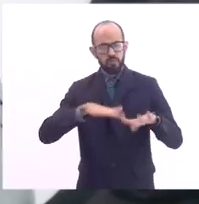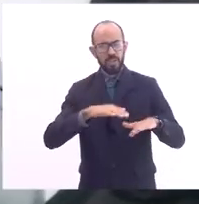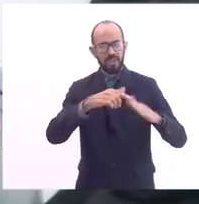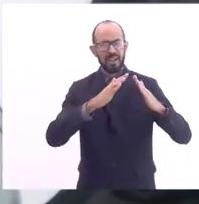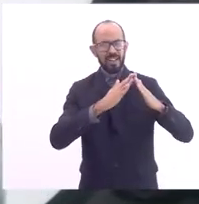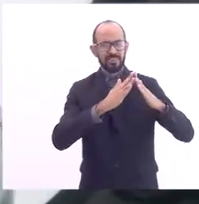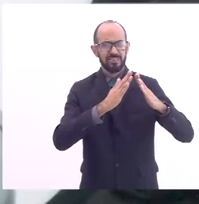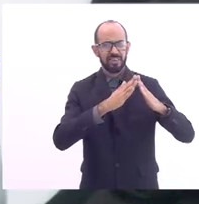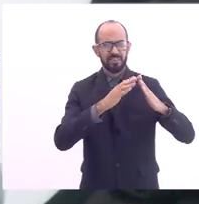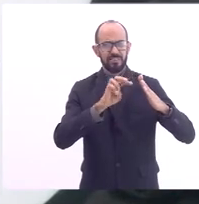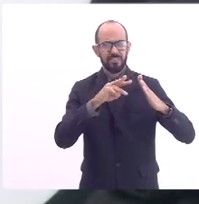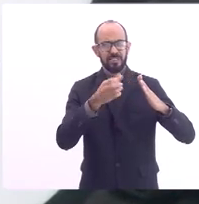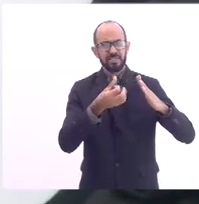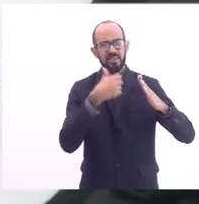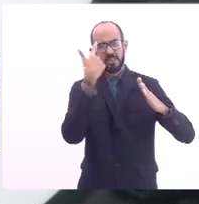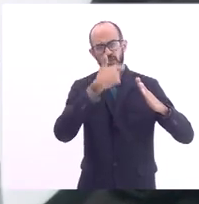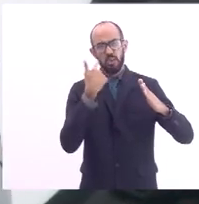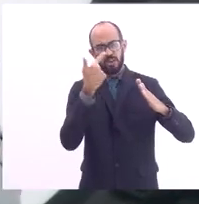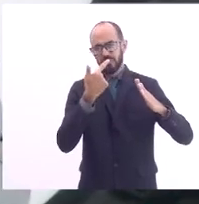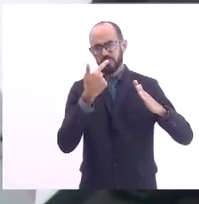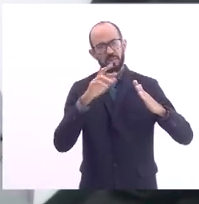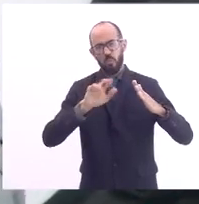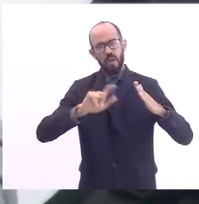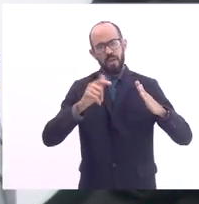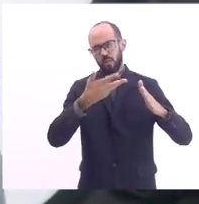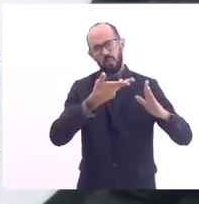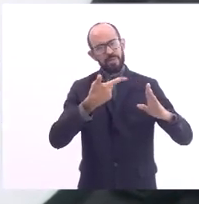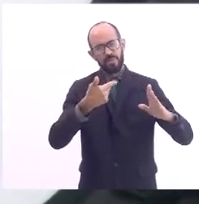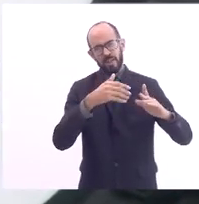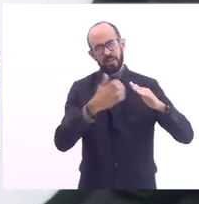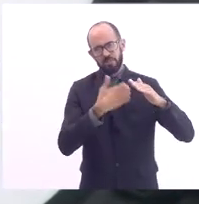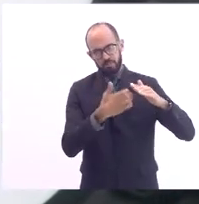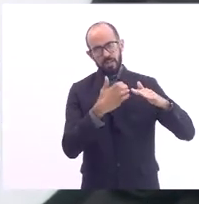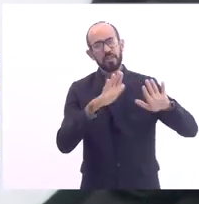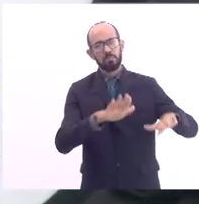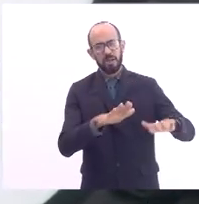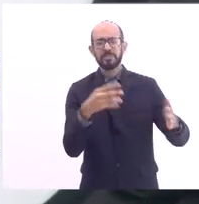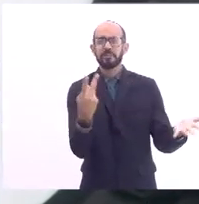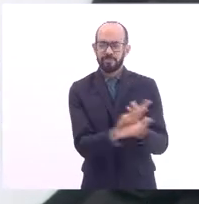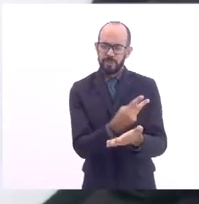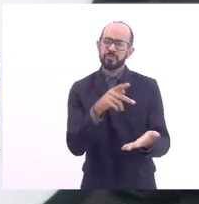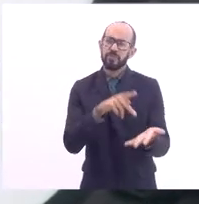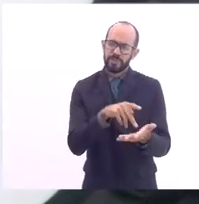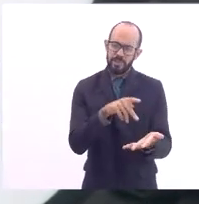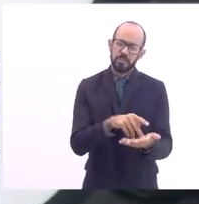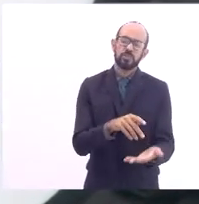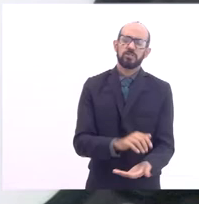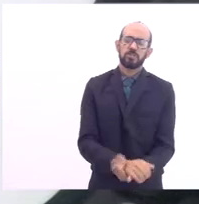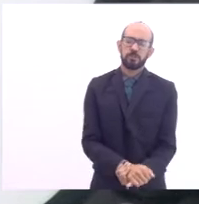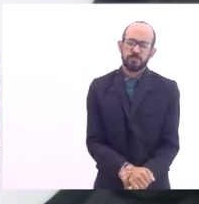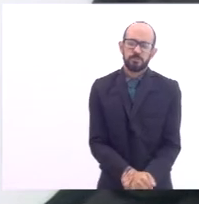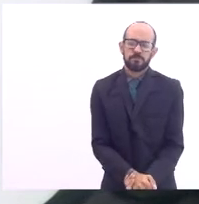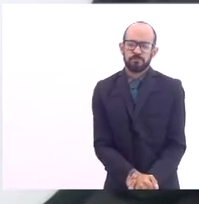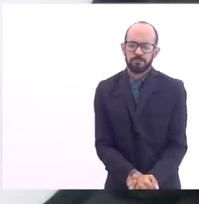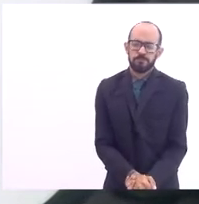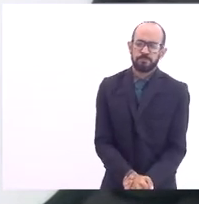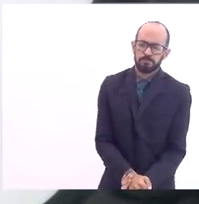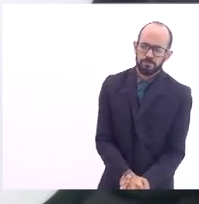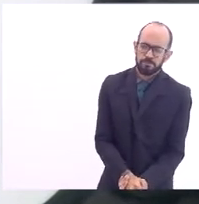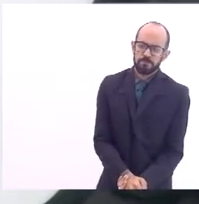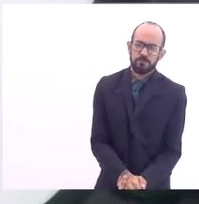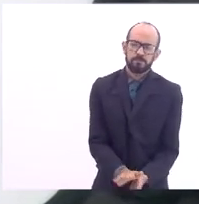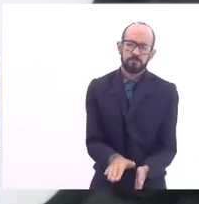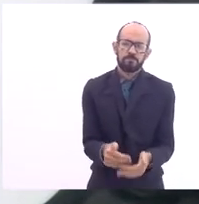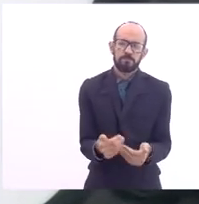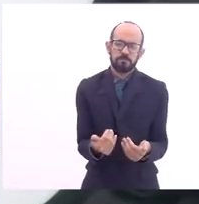energia, não é o padrão de qualidade da empresa, isso é inconcebível, mas fica, essa é a verdade. E